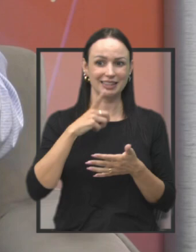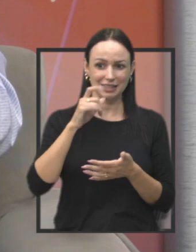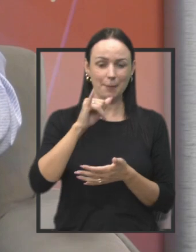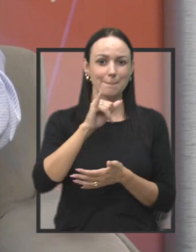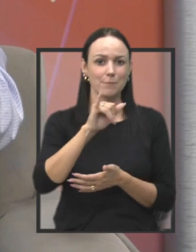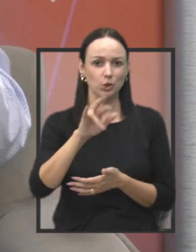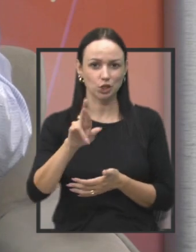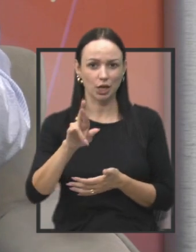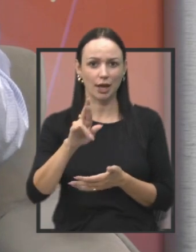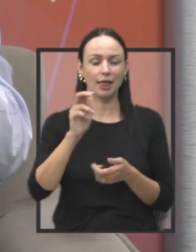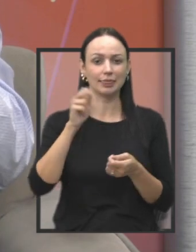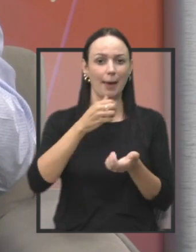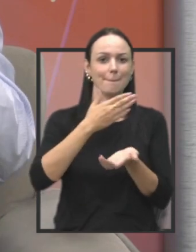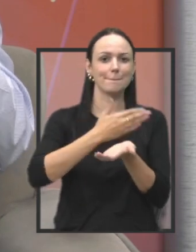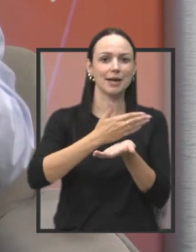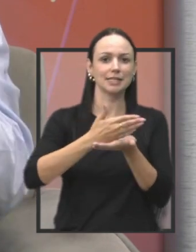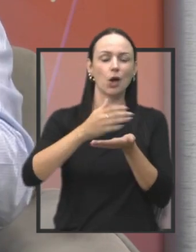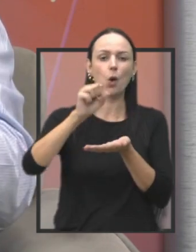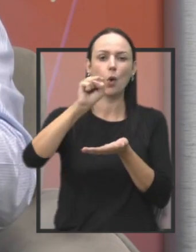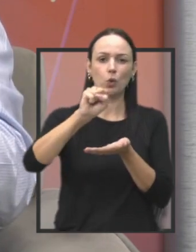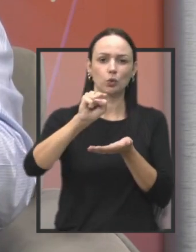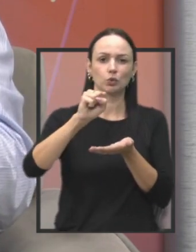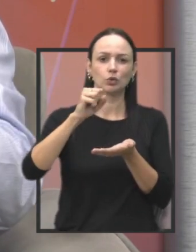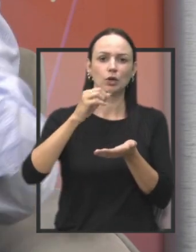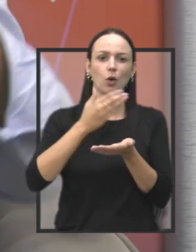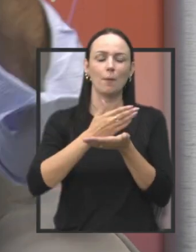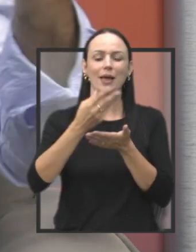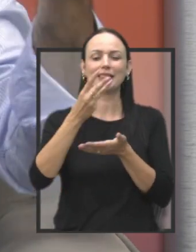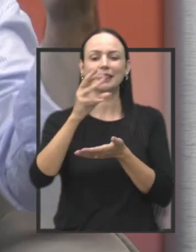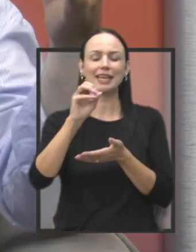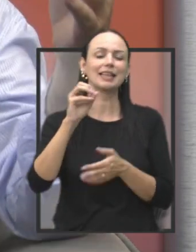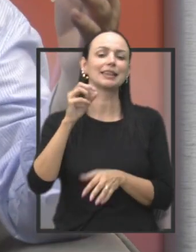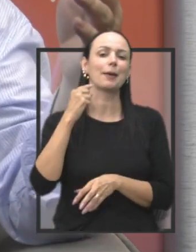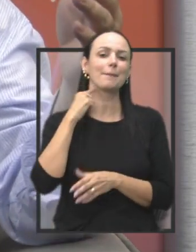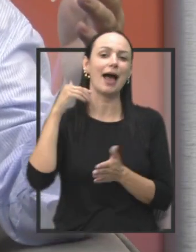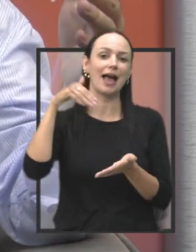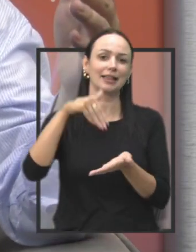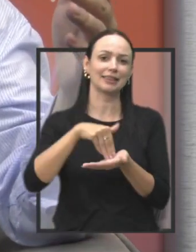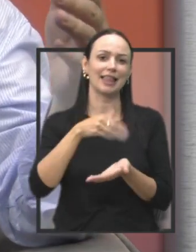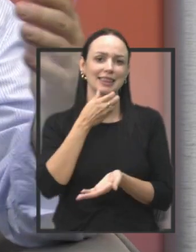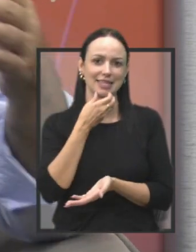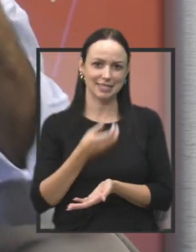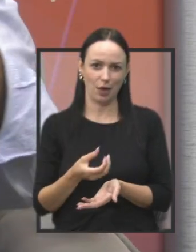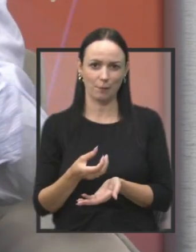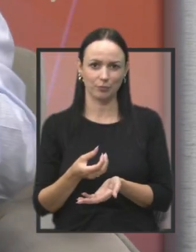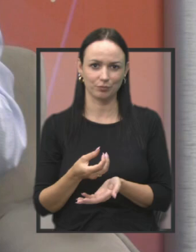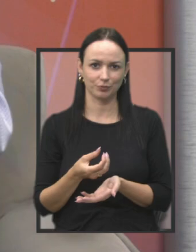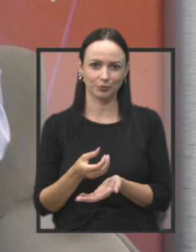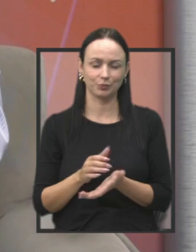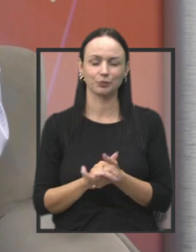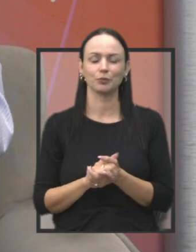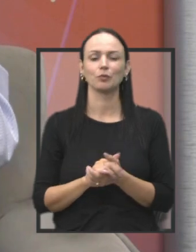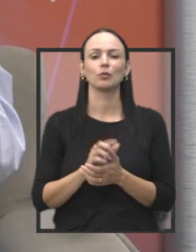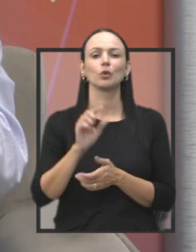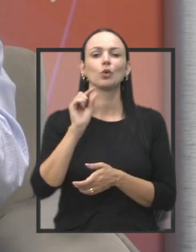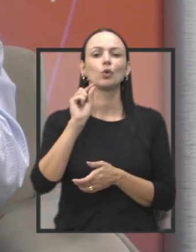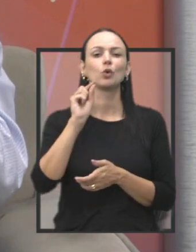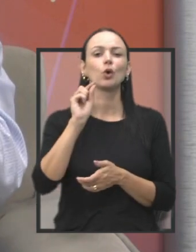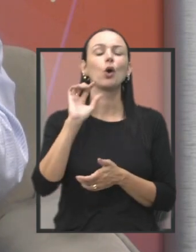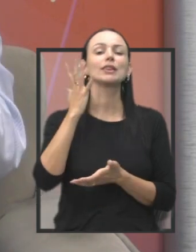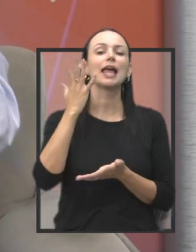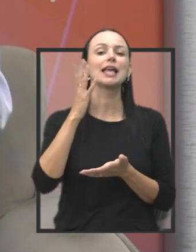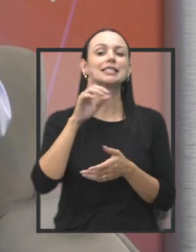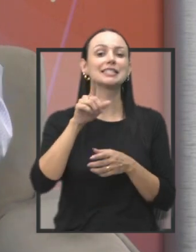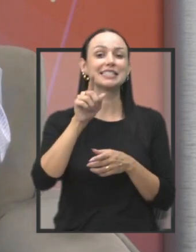ele pode parcelar em até 8 cotas a partir de 30 de maio e vai até o final do ano, até dezembro. O que ocorre quando